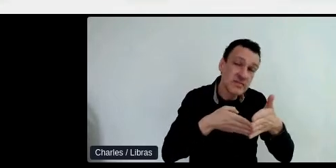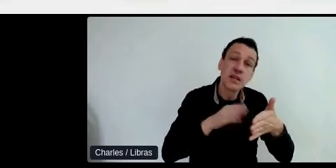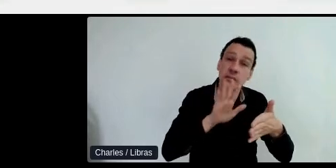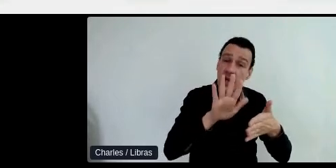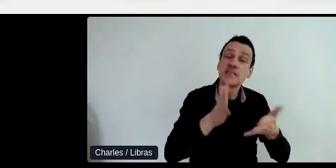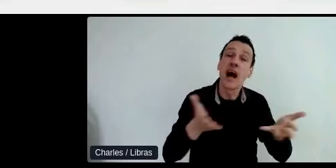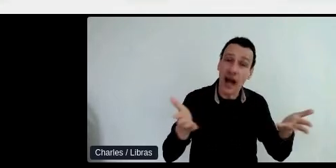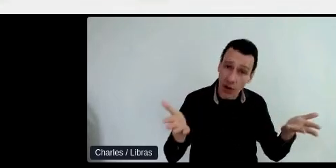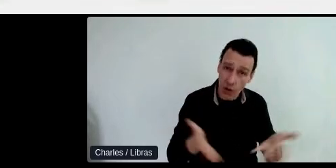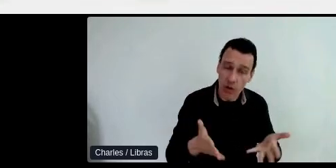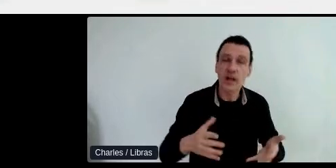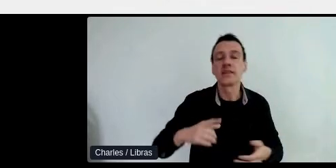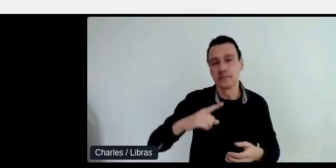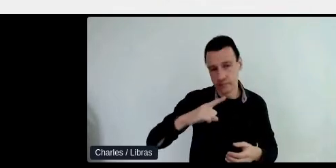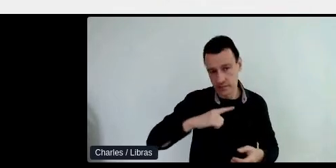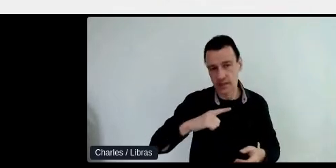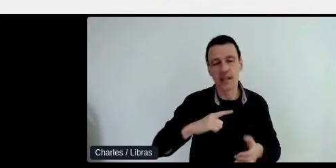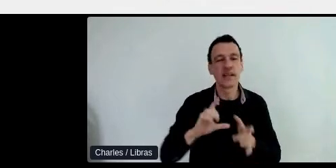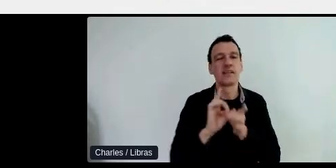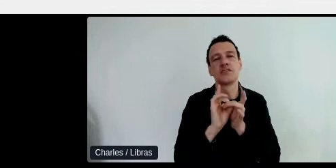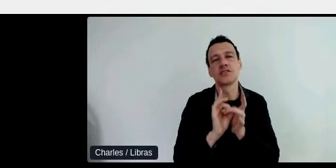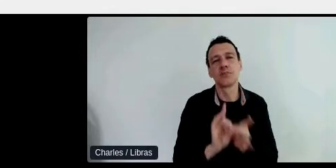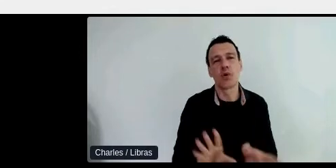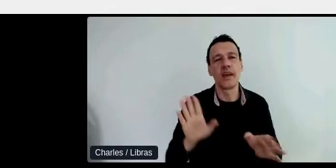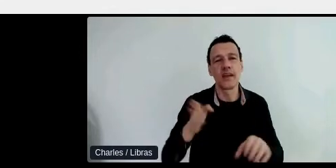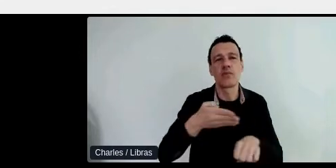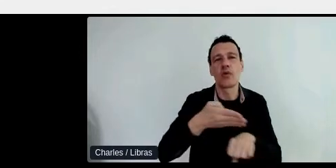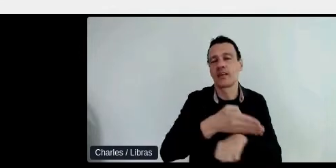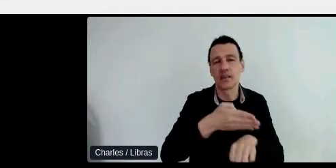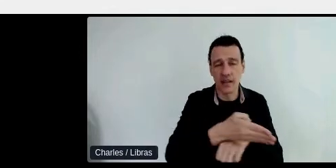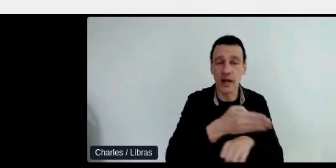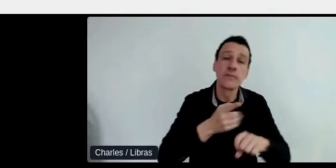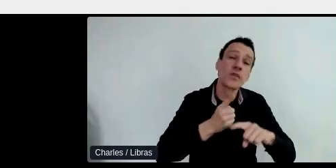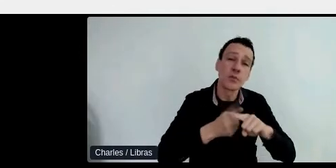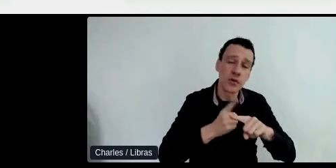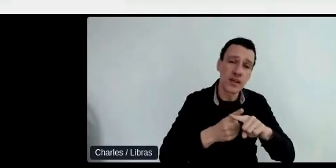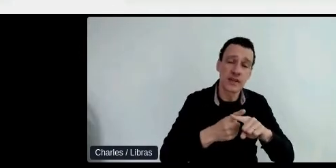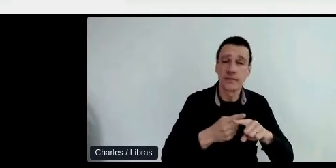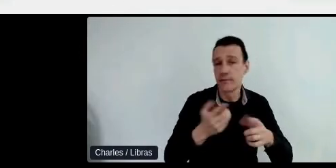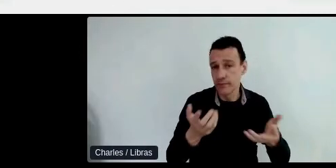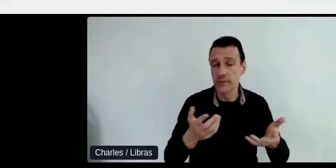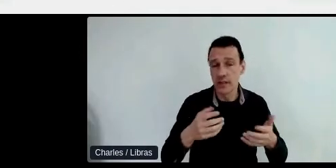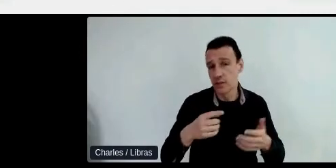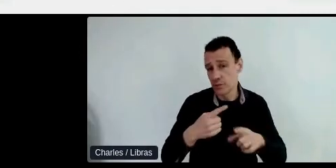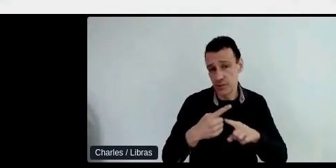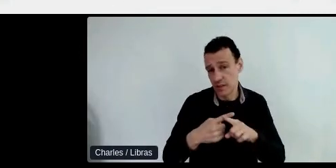possível, exatamente porque a gente tem esse recurso que pode ser